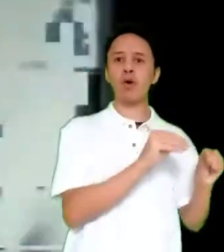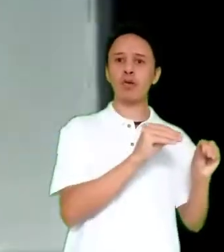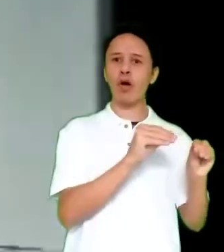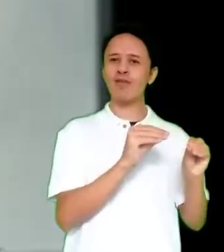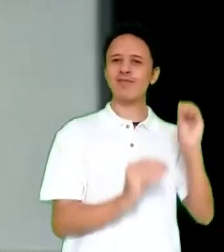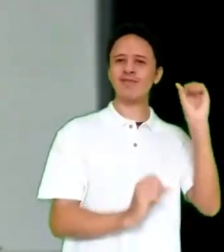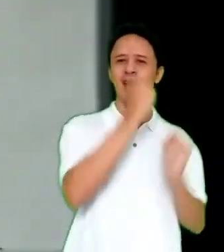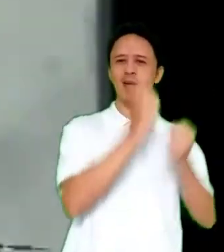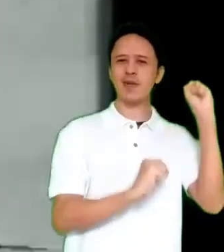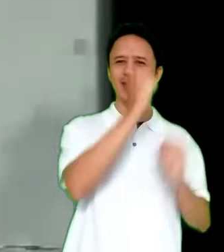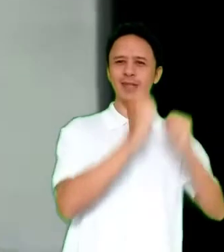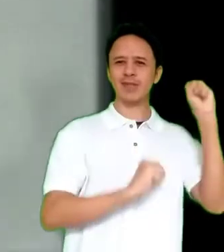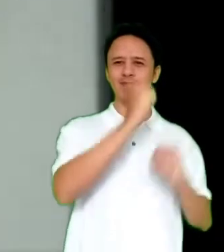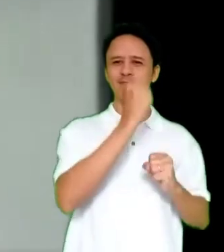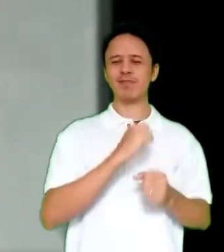fábricas.